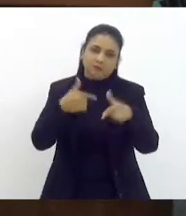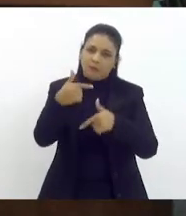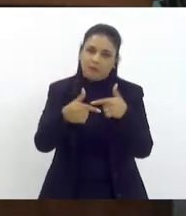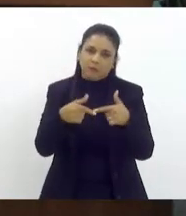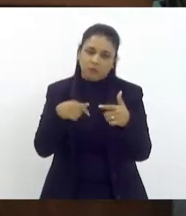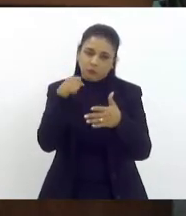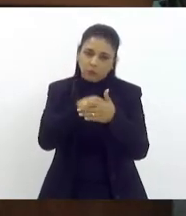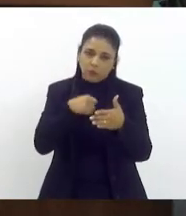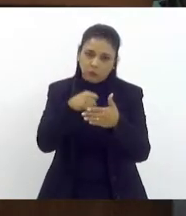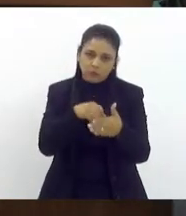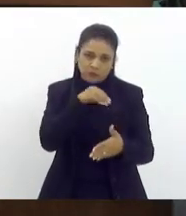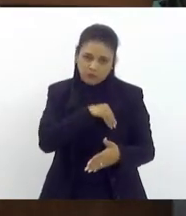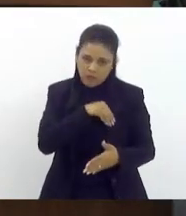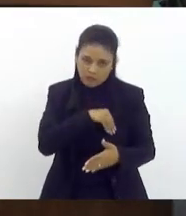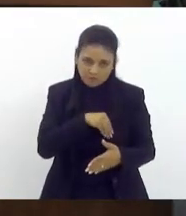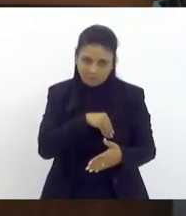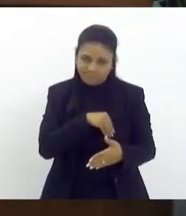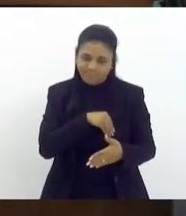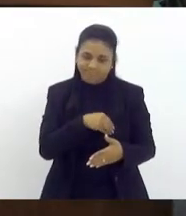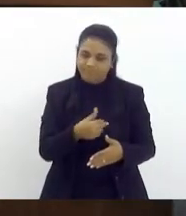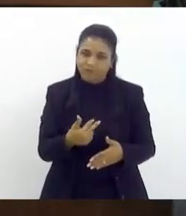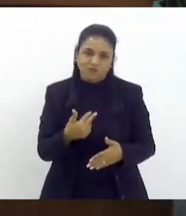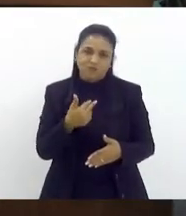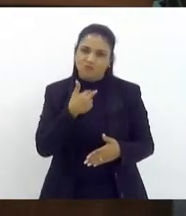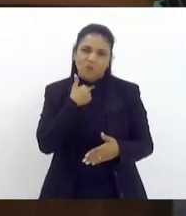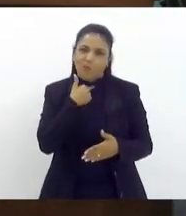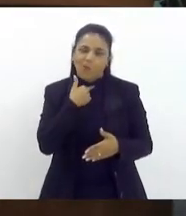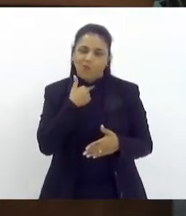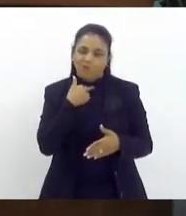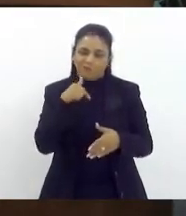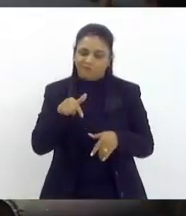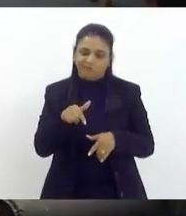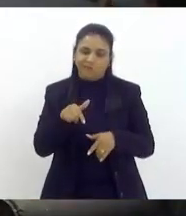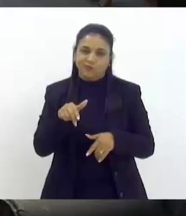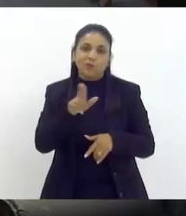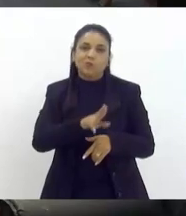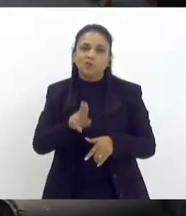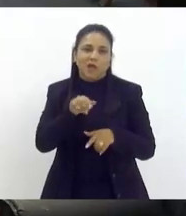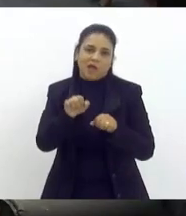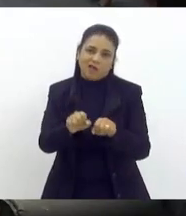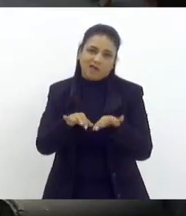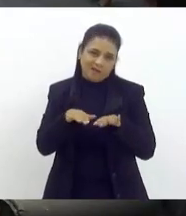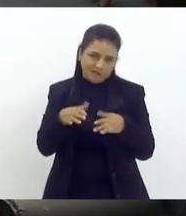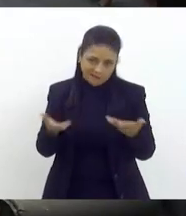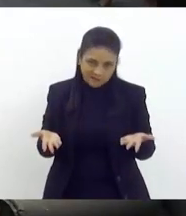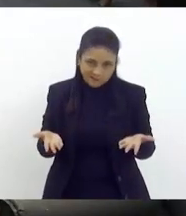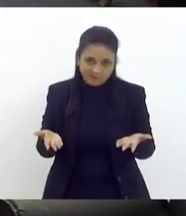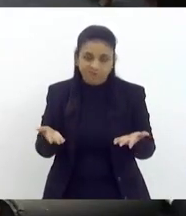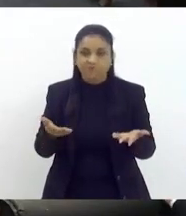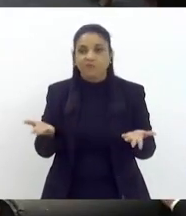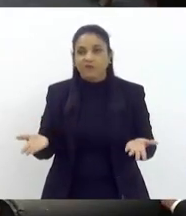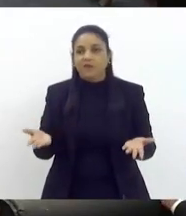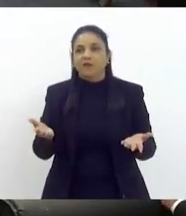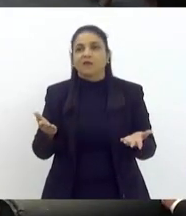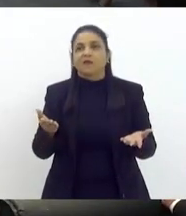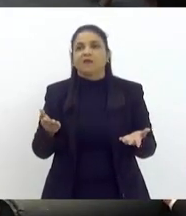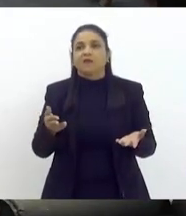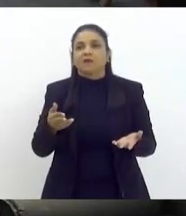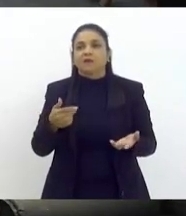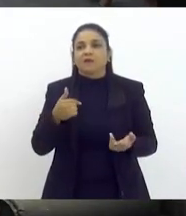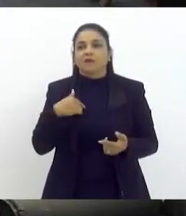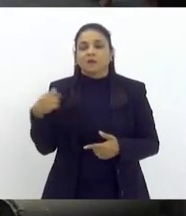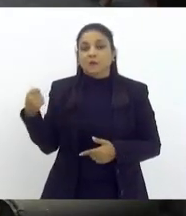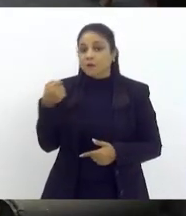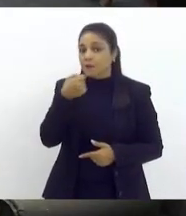salário isso é um espaço que a gente não pode usar do Parlamento para fazer presente eu fui citado eu peço a consideração só para responder